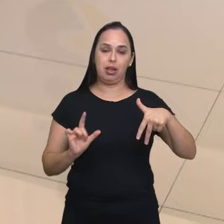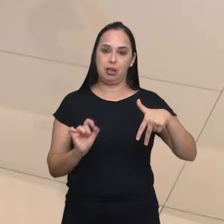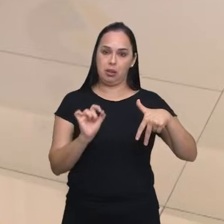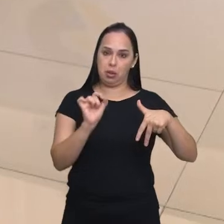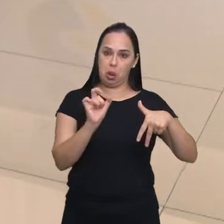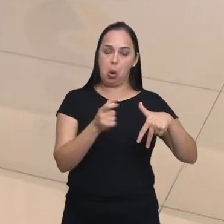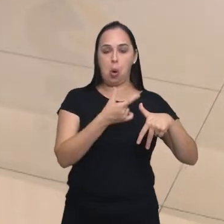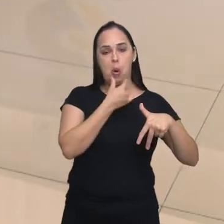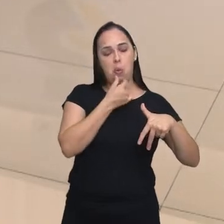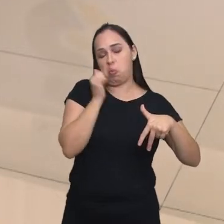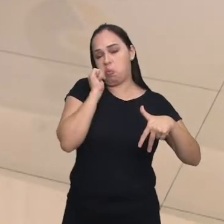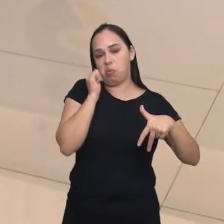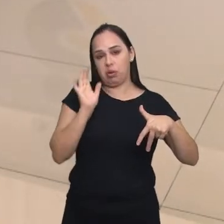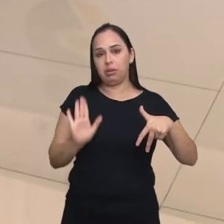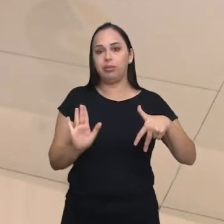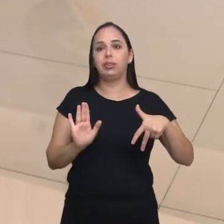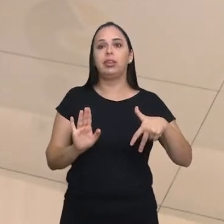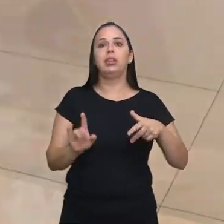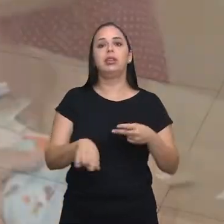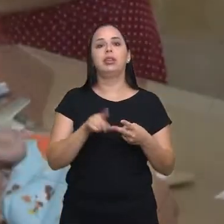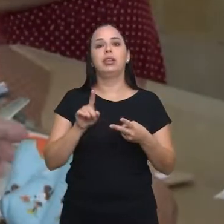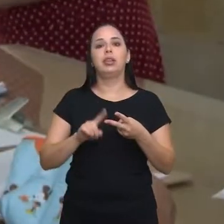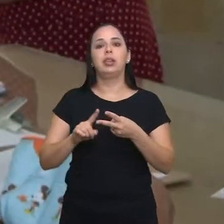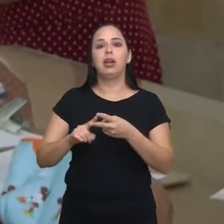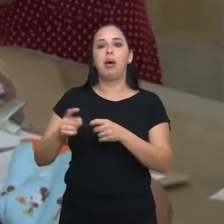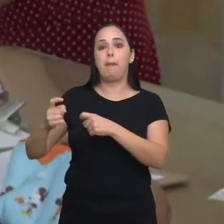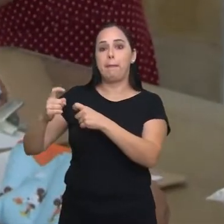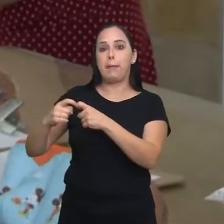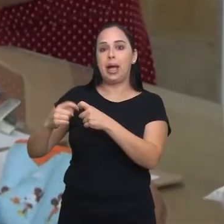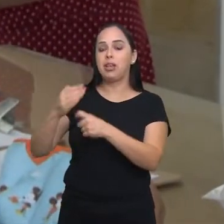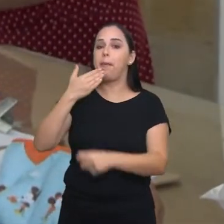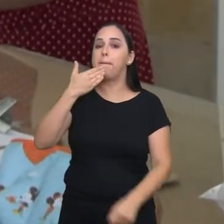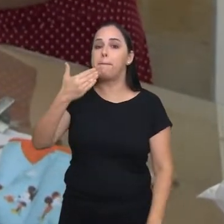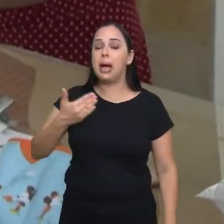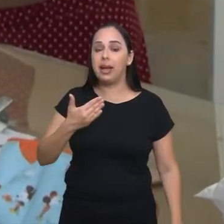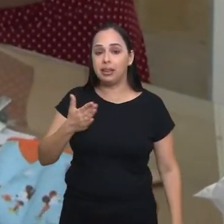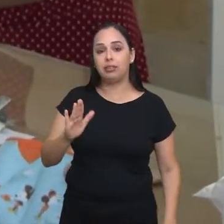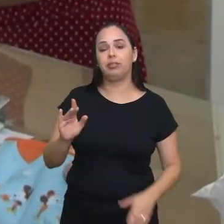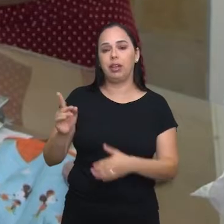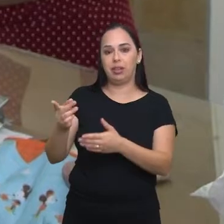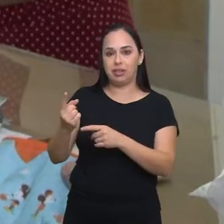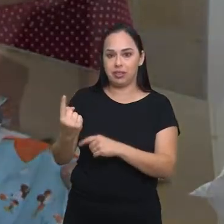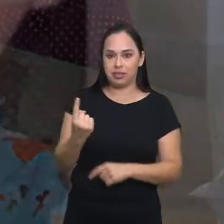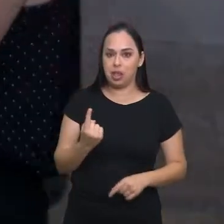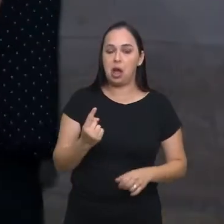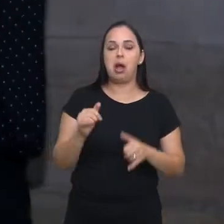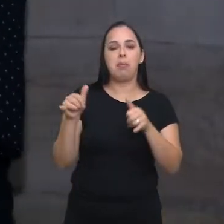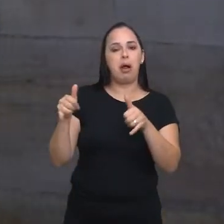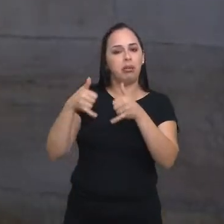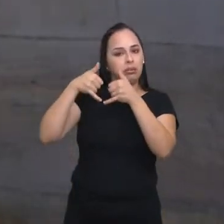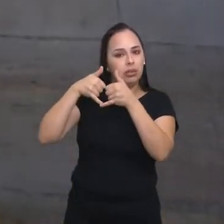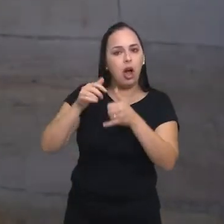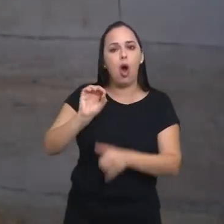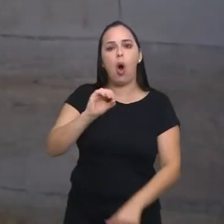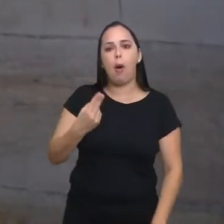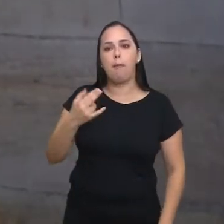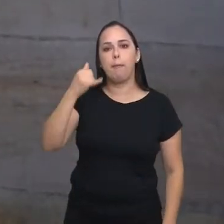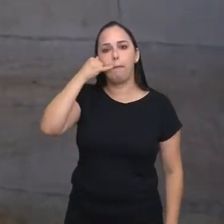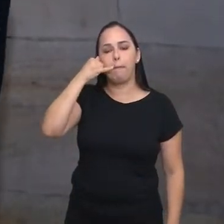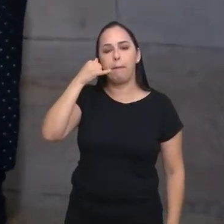oncológico, homem ou mulher. Se você tiver encaminhamento médico, você pode chegar na casa que você vai ser atendido, liga ou